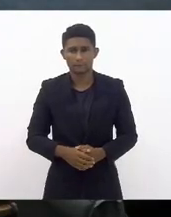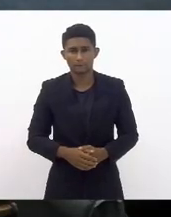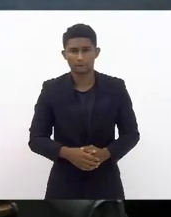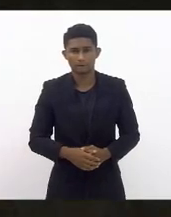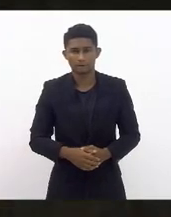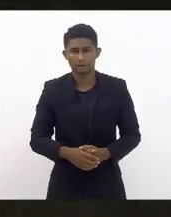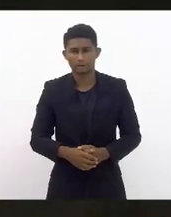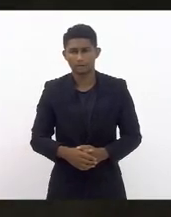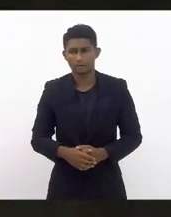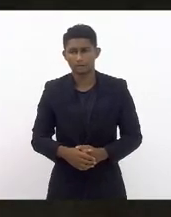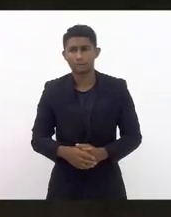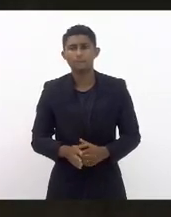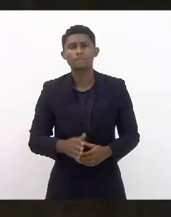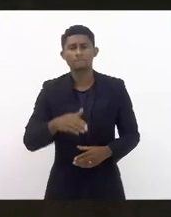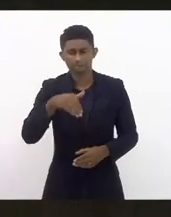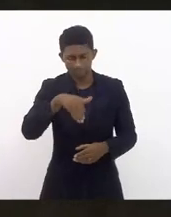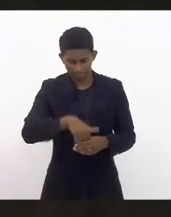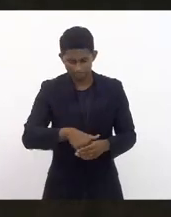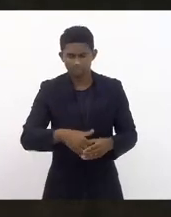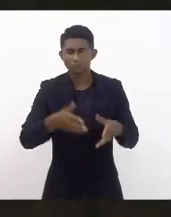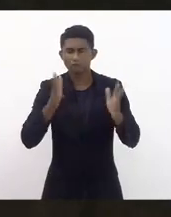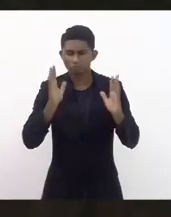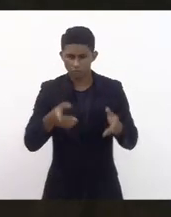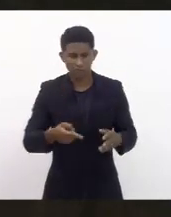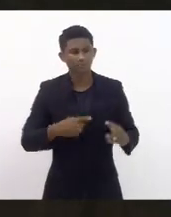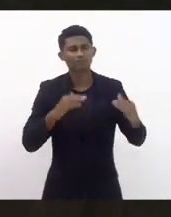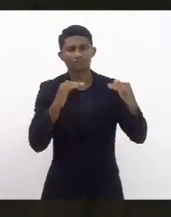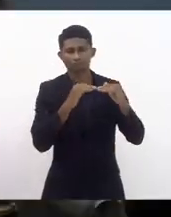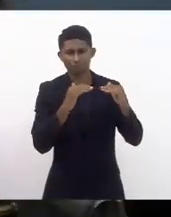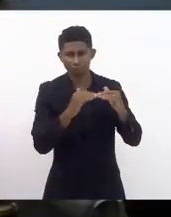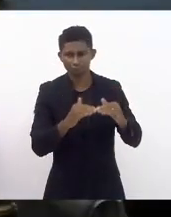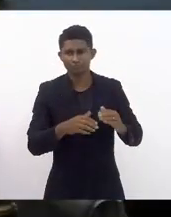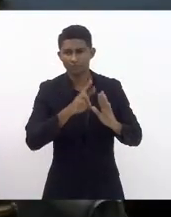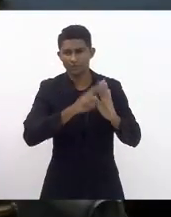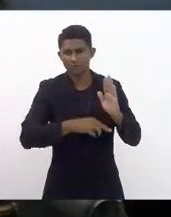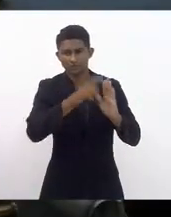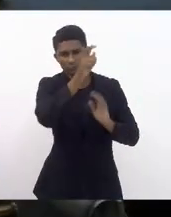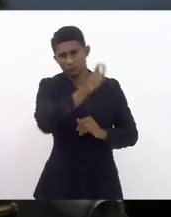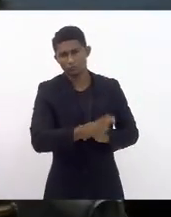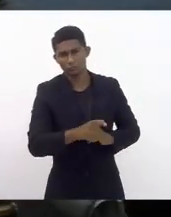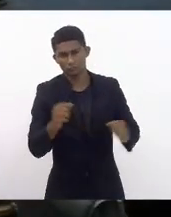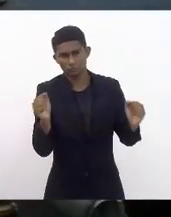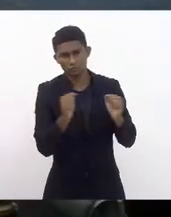Voto favorável de acordo com o voto do relator.